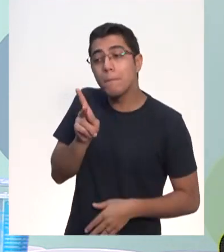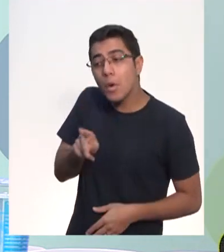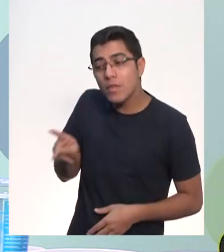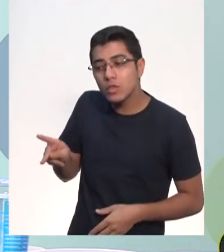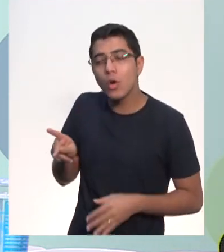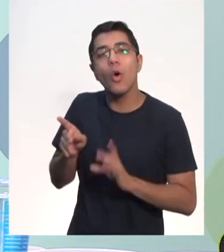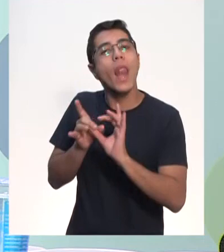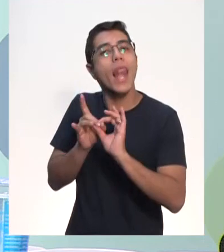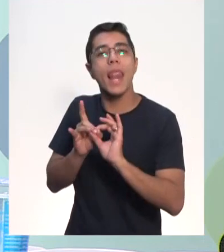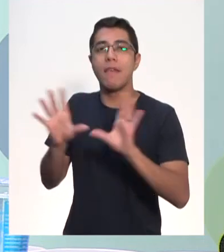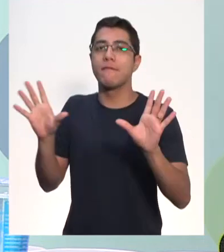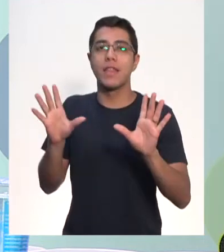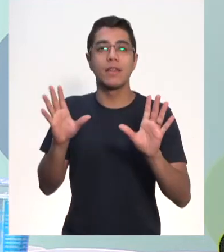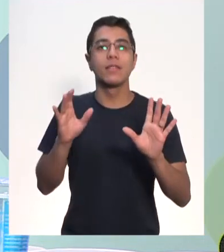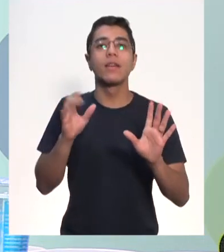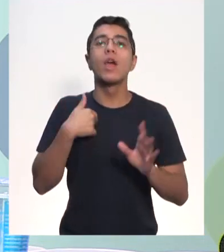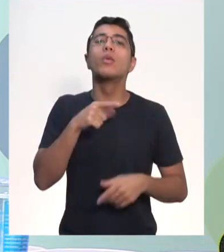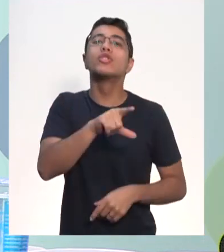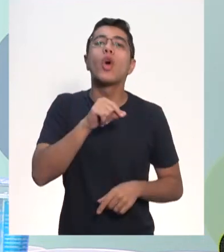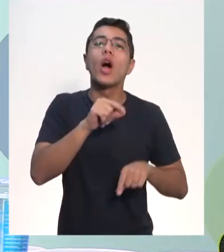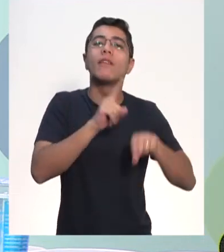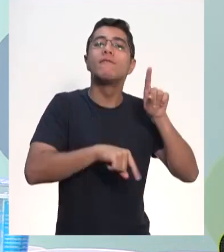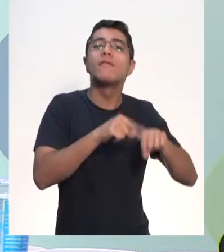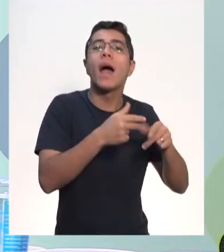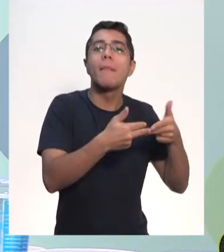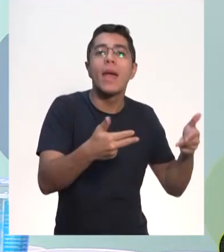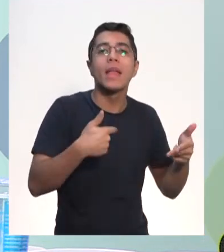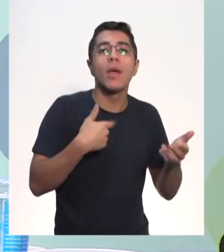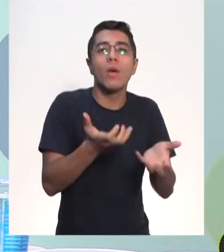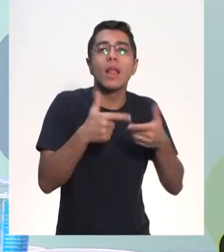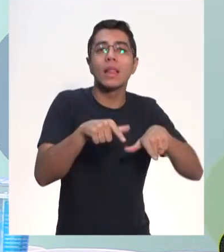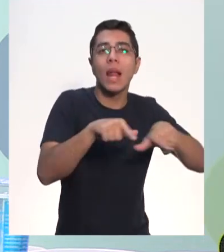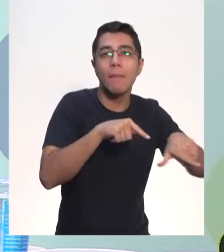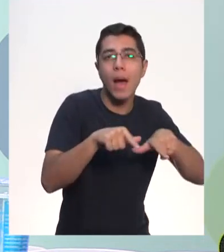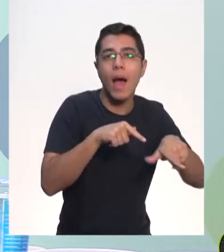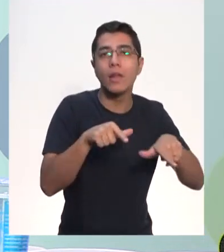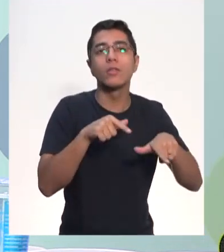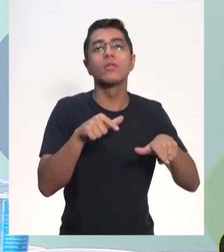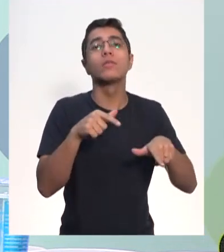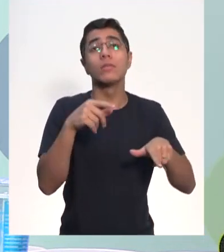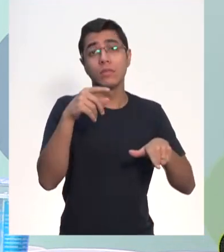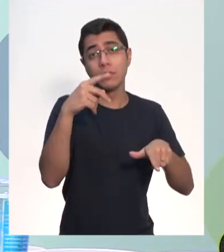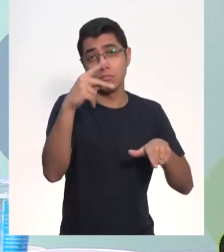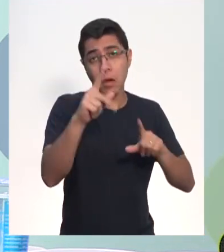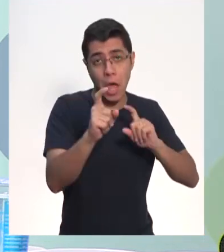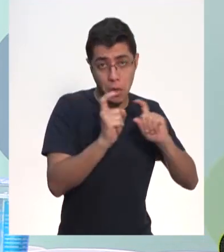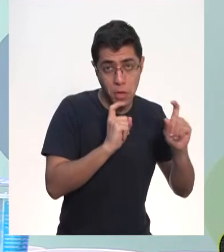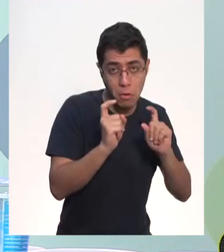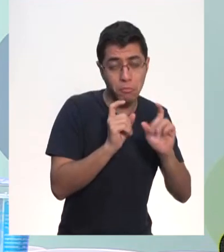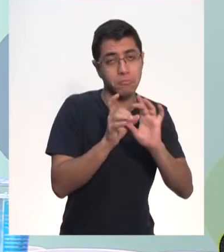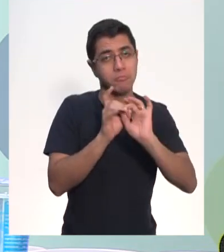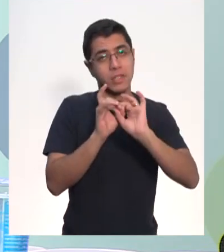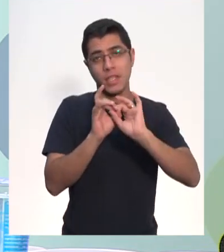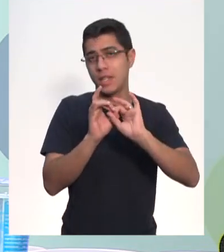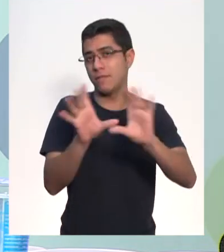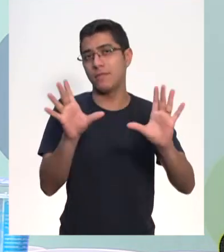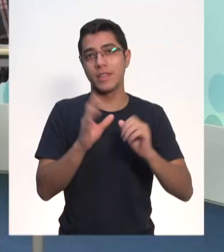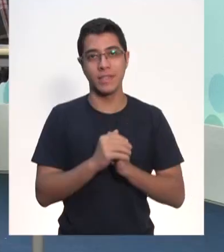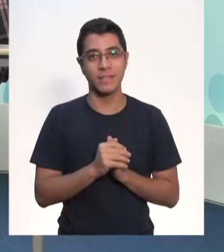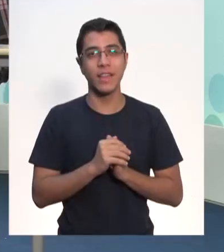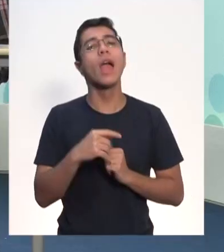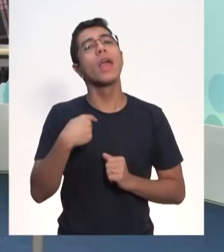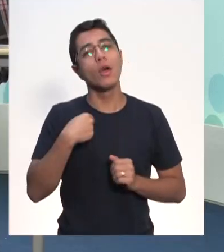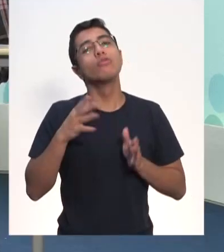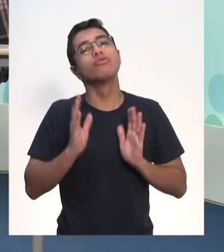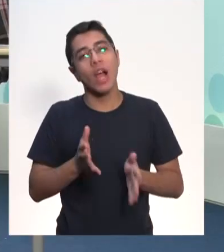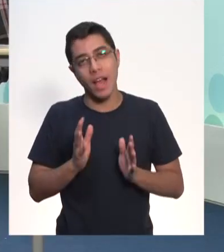trabalho, para desenvolver tudo aquilo que vocês vão organizar em termos de reunião. Eu já tinha mencionado, né, mas como